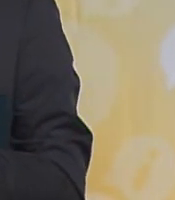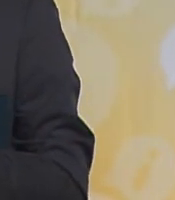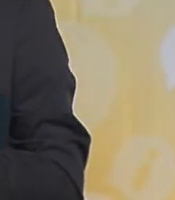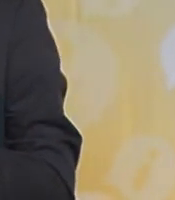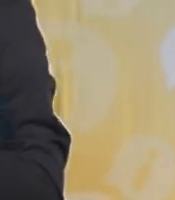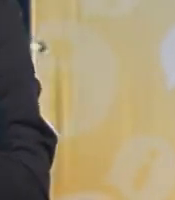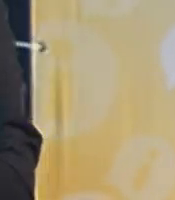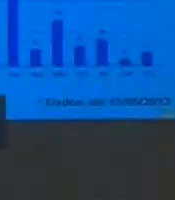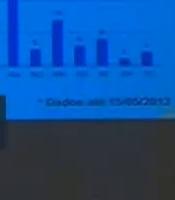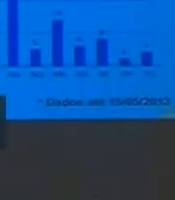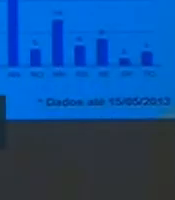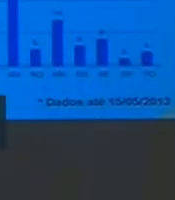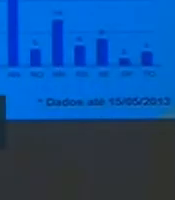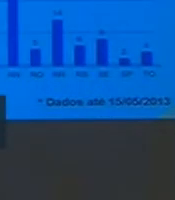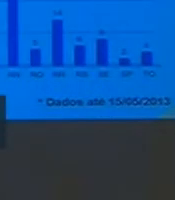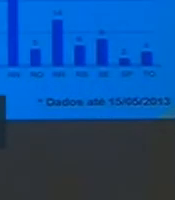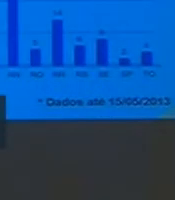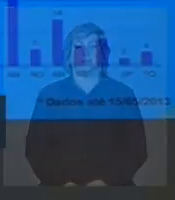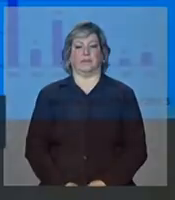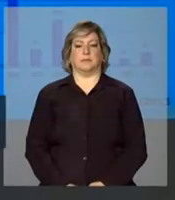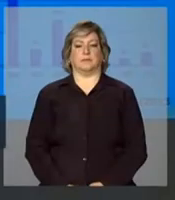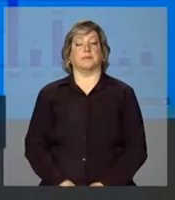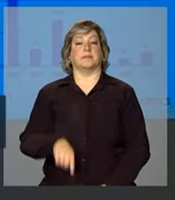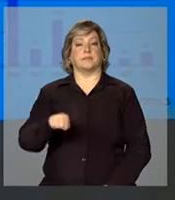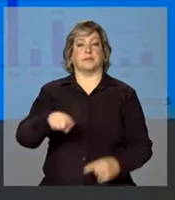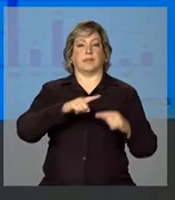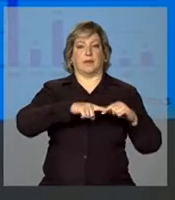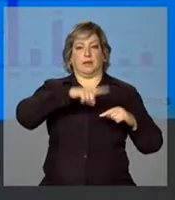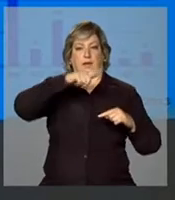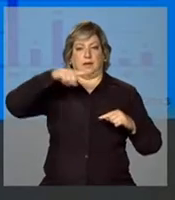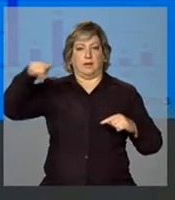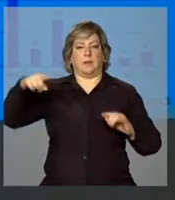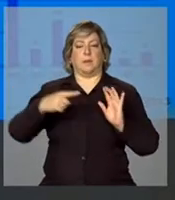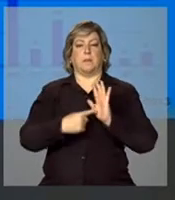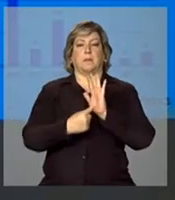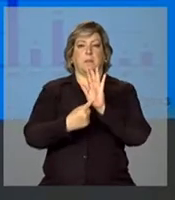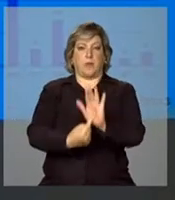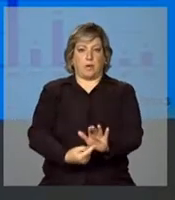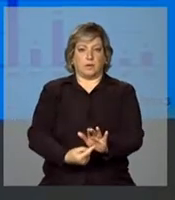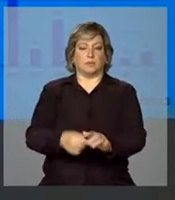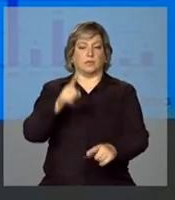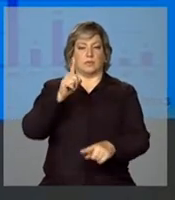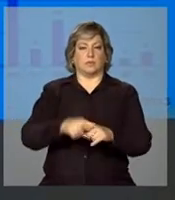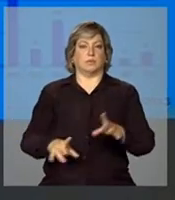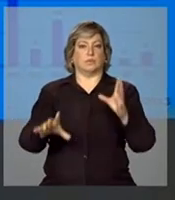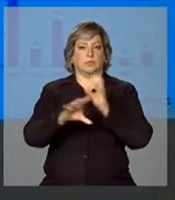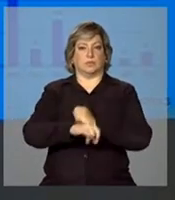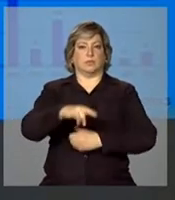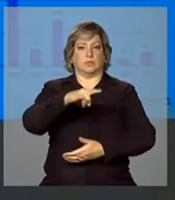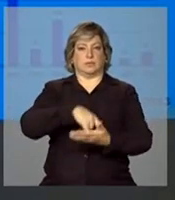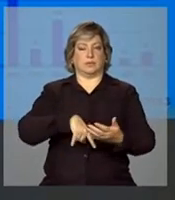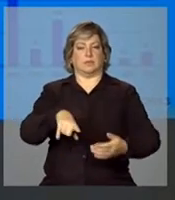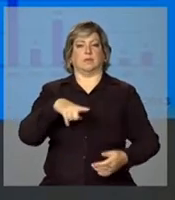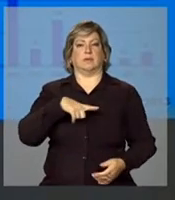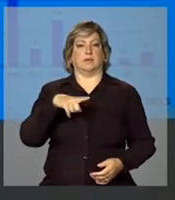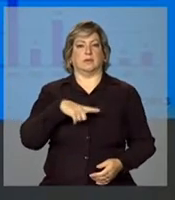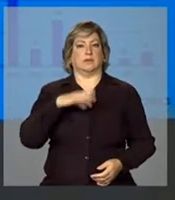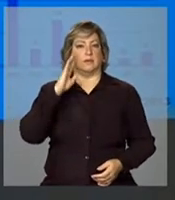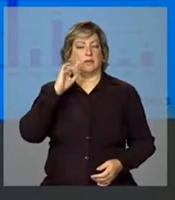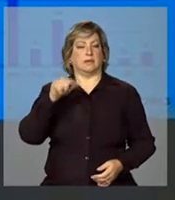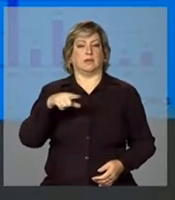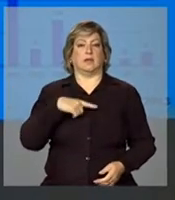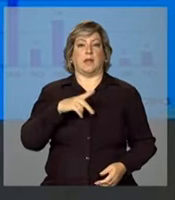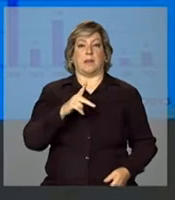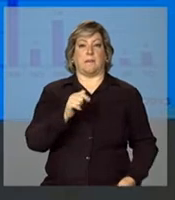Então, esse gráfico mostra o total de termos assinados por estados. Né? Então, destaque aí para o estado do